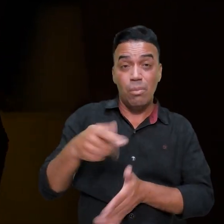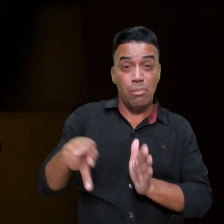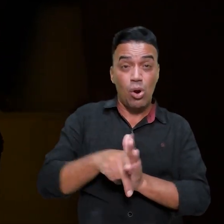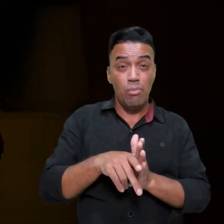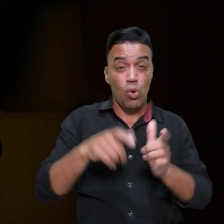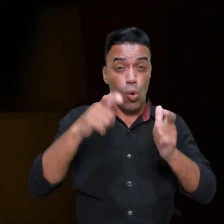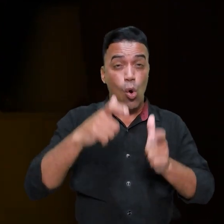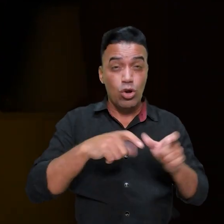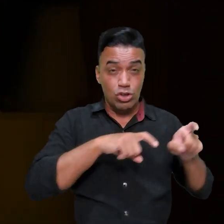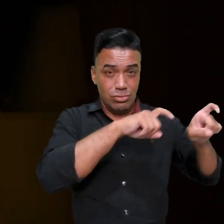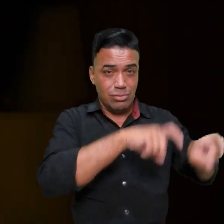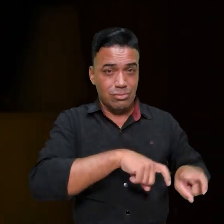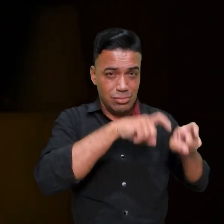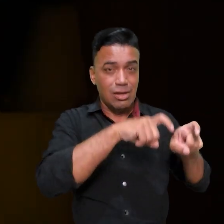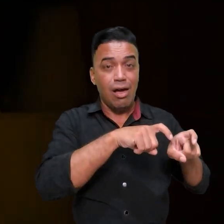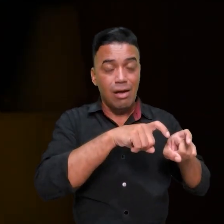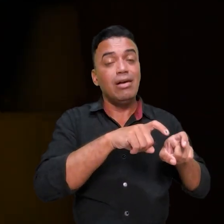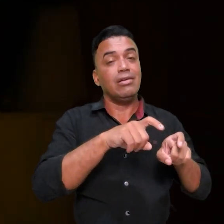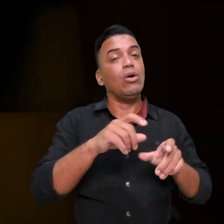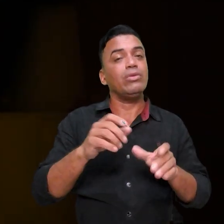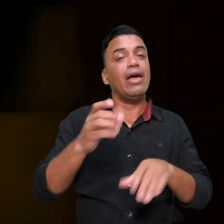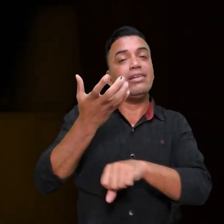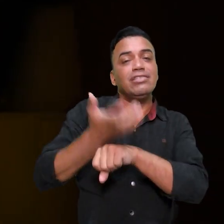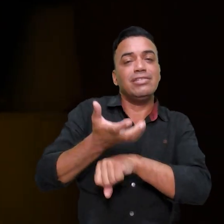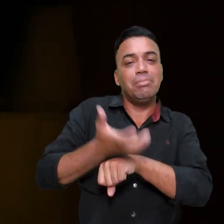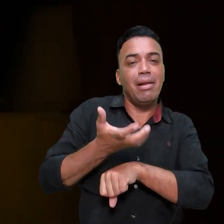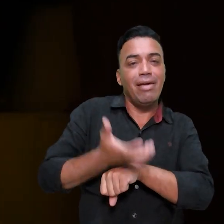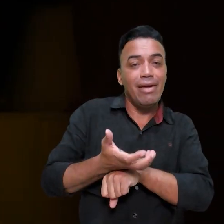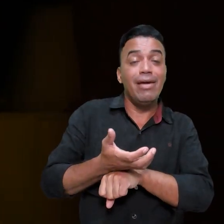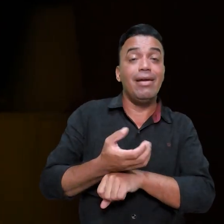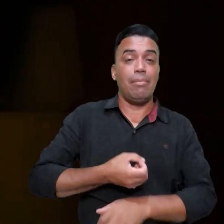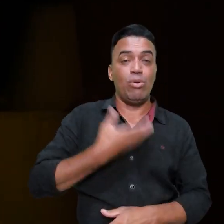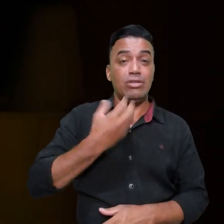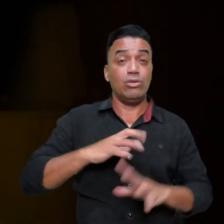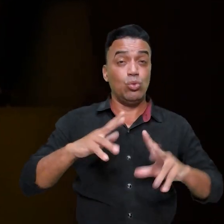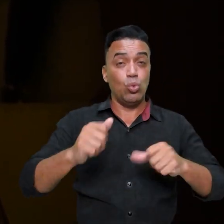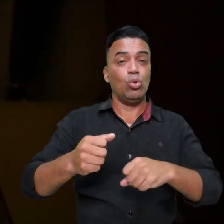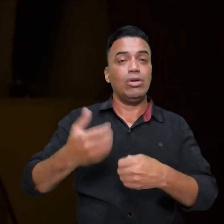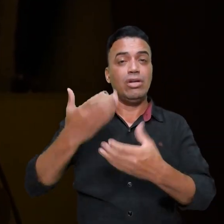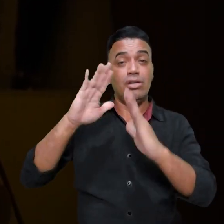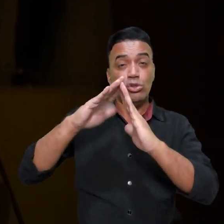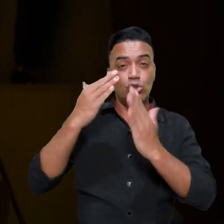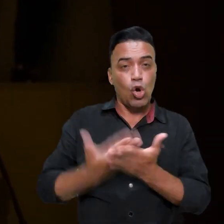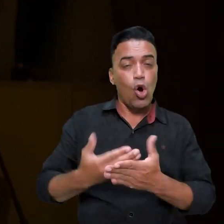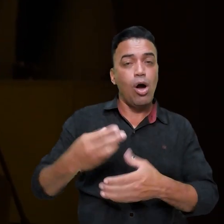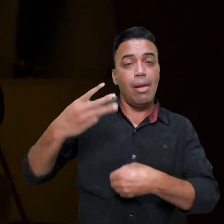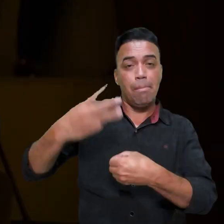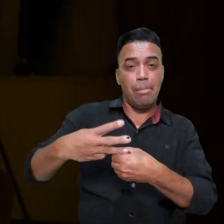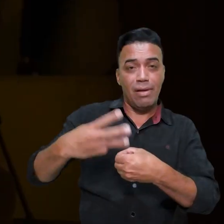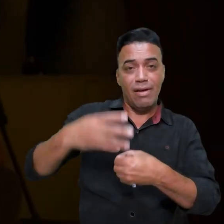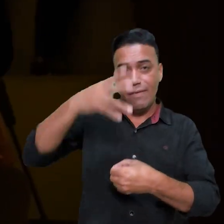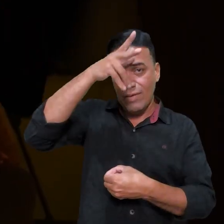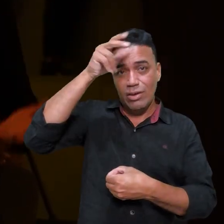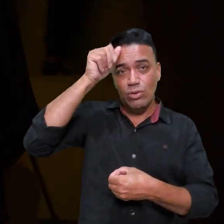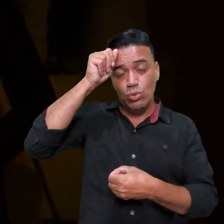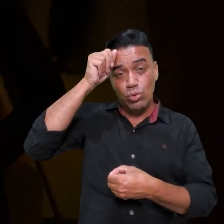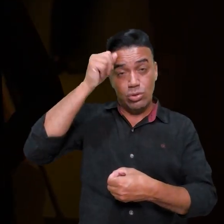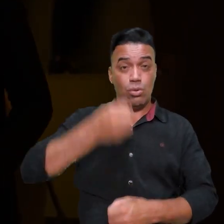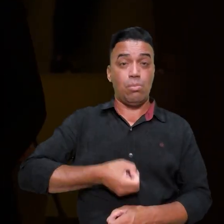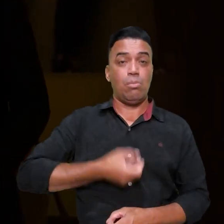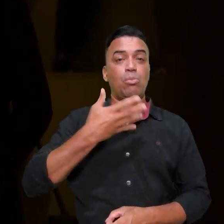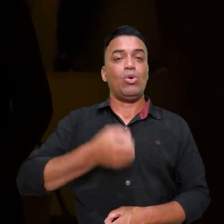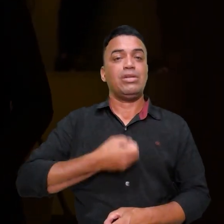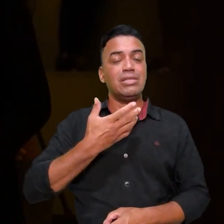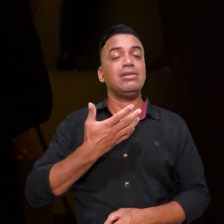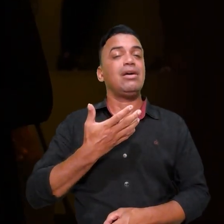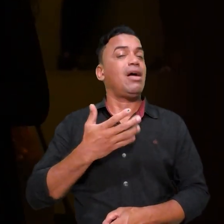sertão. Nós temos a disciplina de poesia nas escolas municipais. Todas as escolas municipais têm poesia, porque a poesia é a nossa bandeira